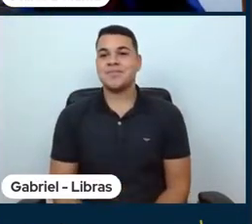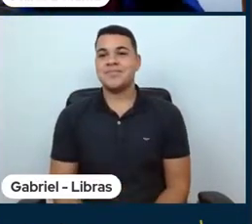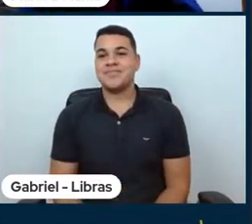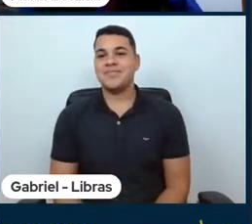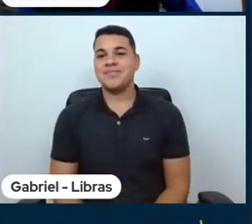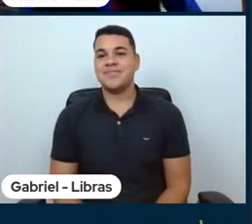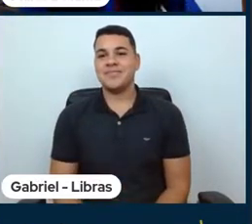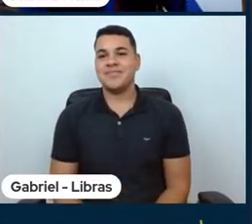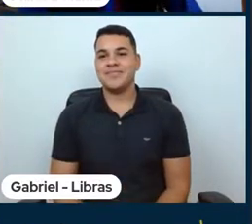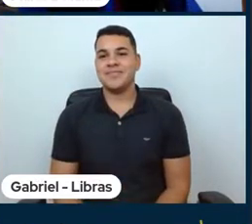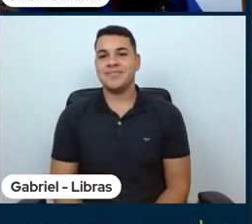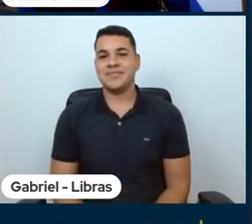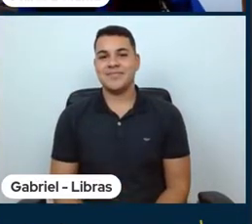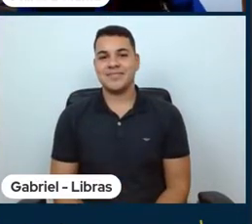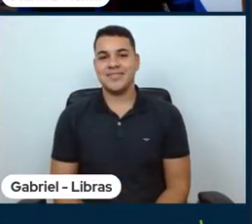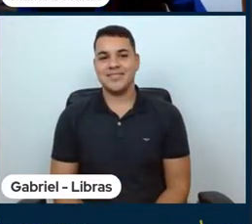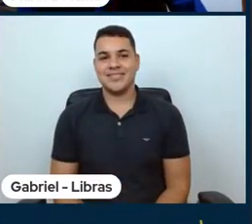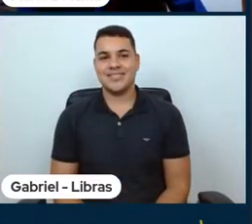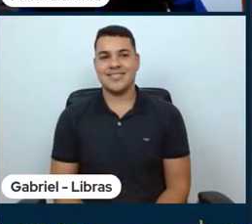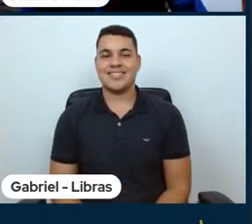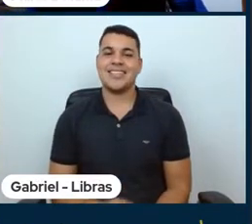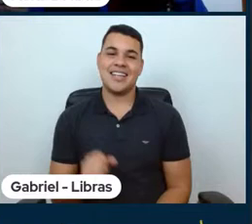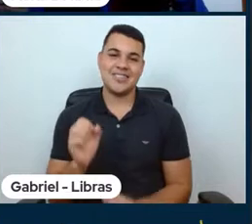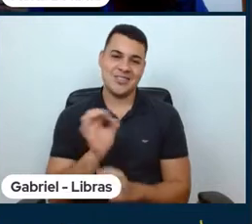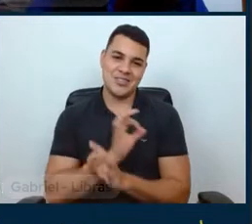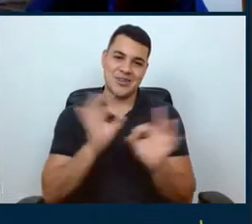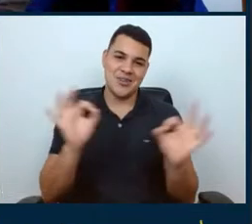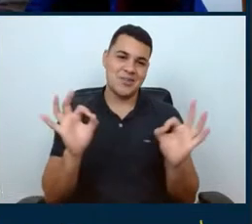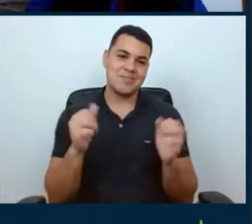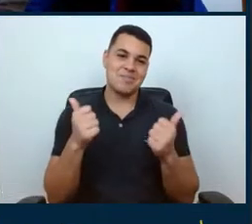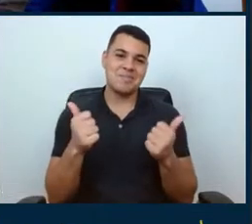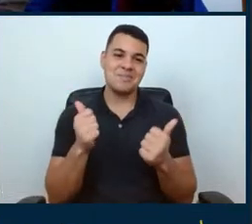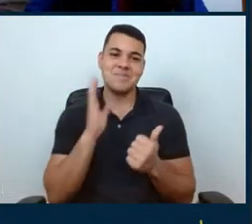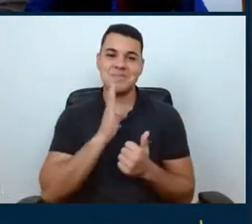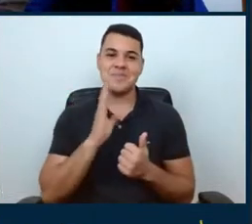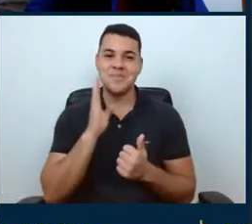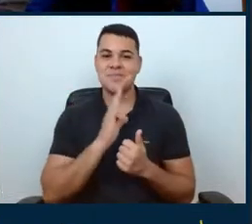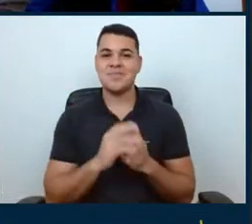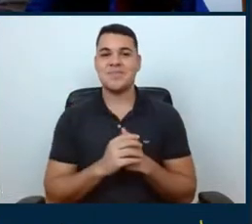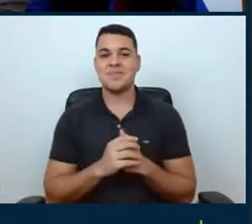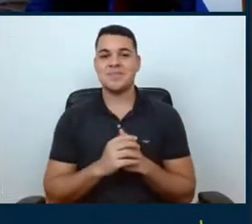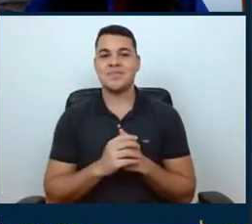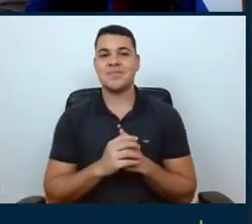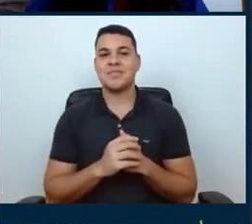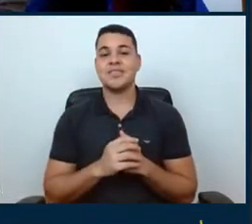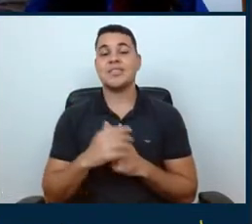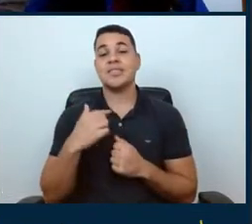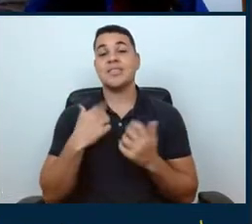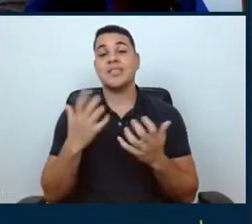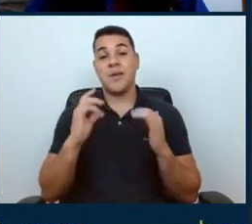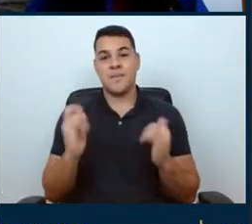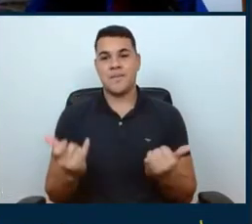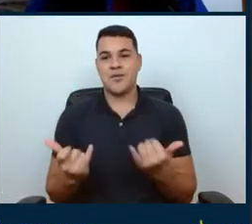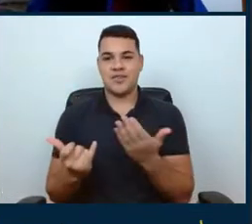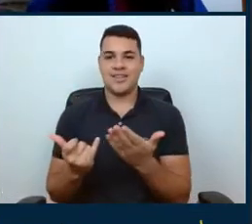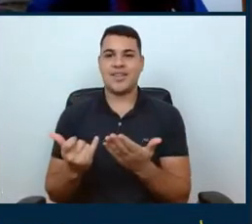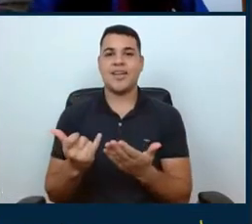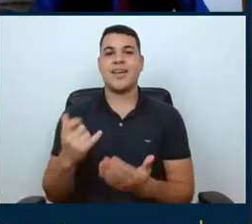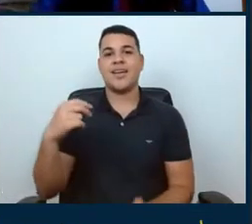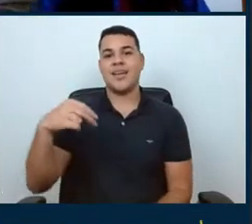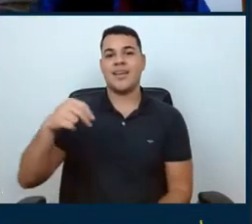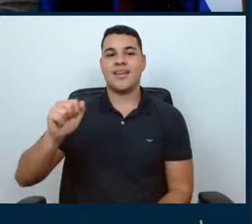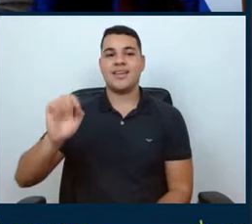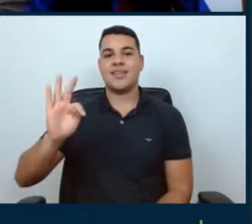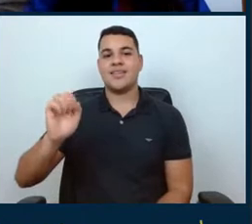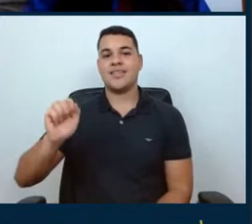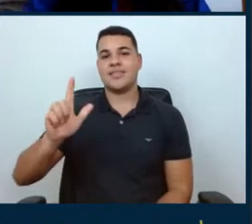Foi isso. Que show, que show, que show. E eu vou até roubar a fala aqui, da Natália. A gente está